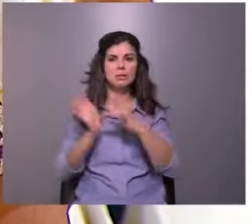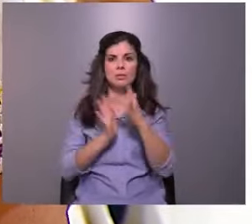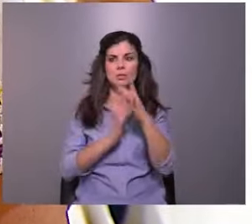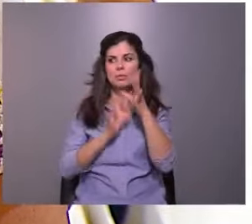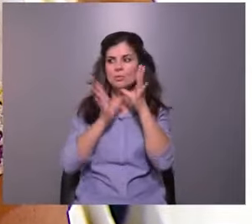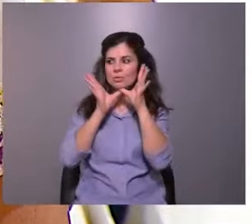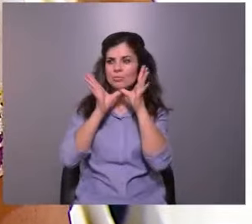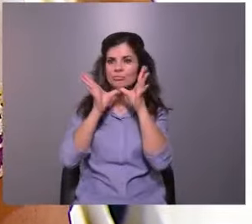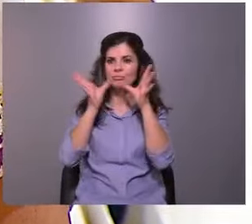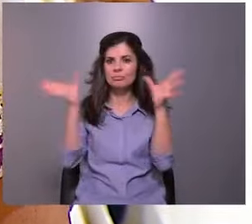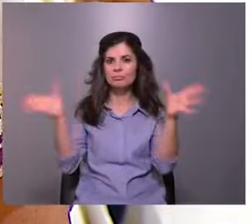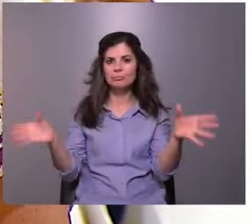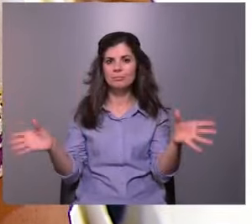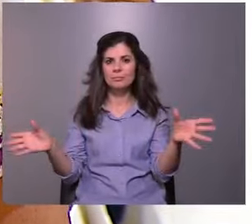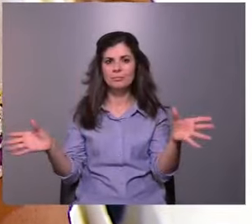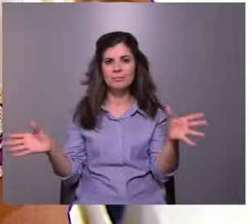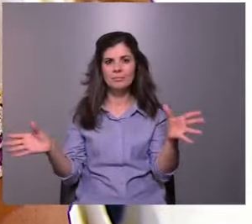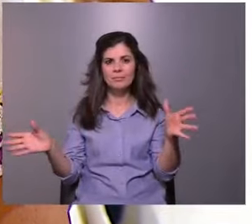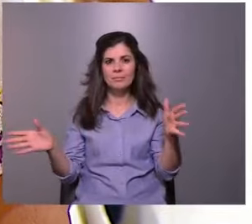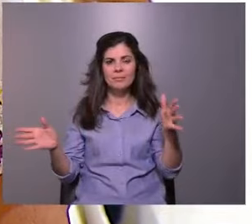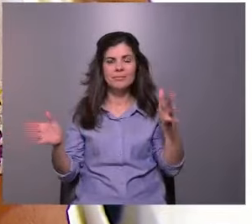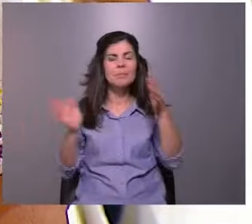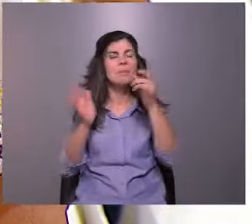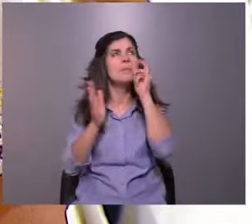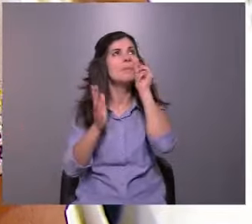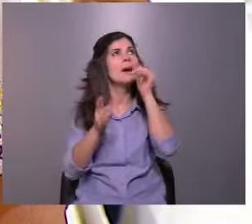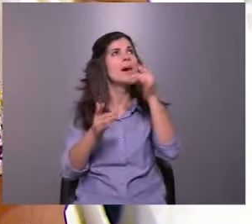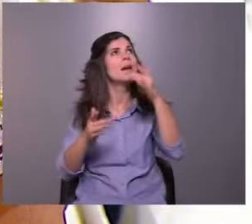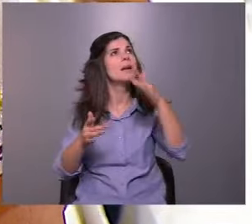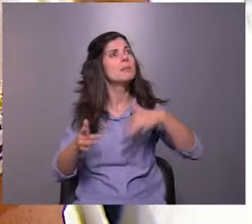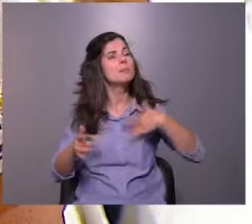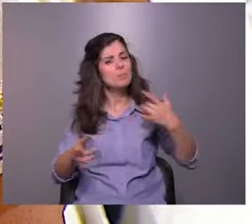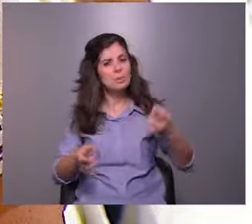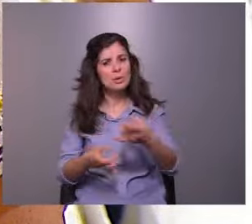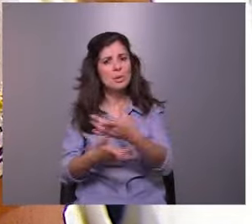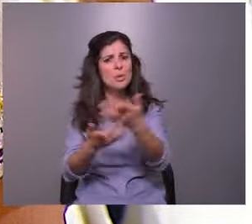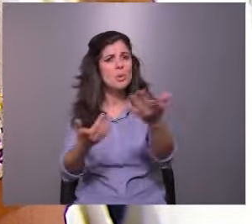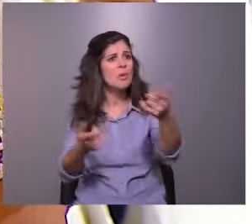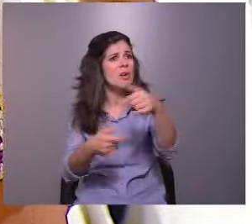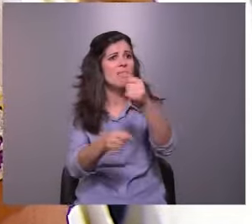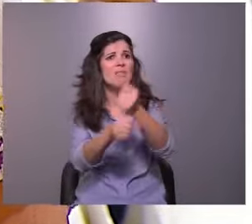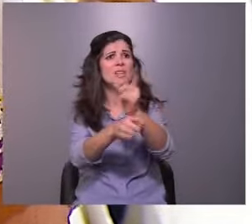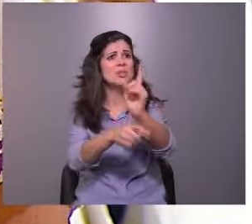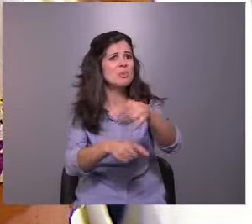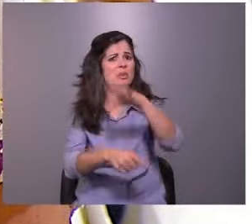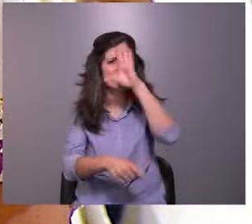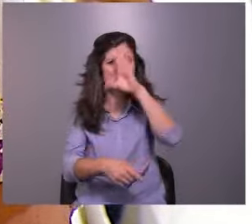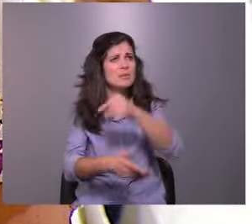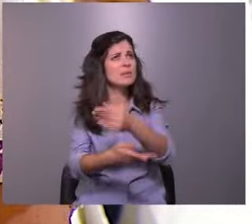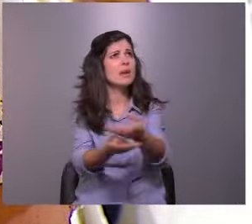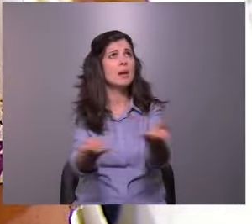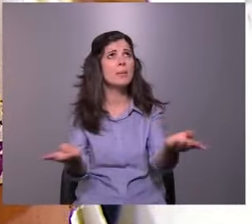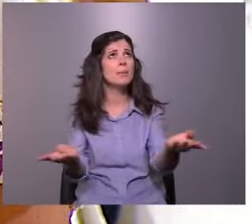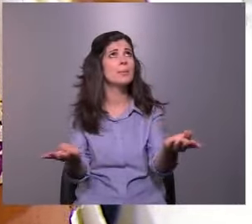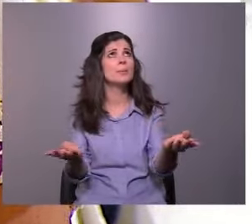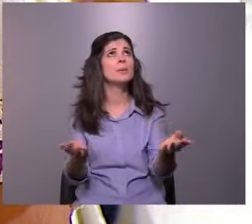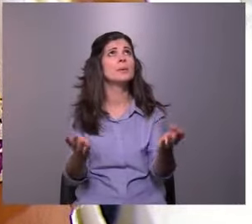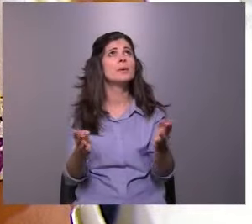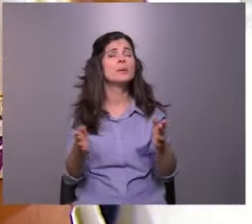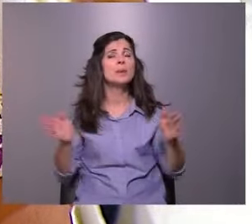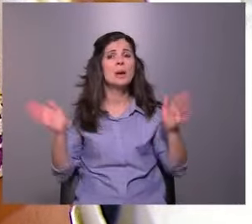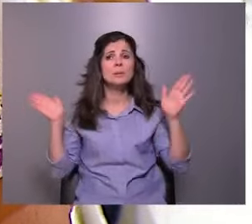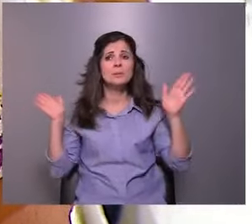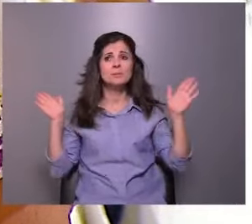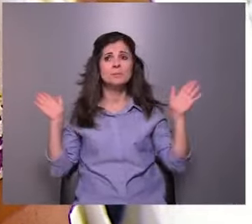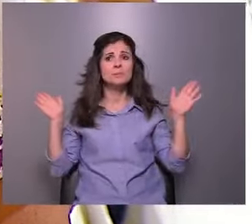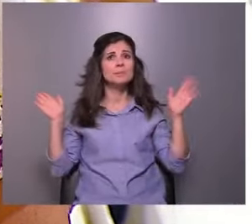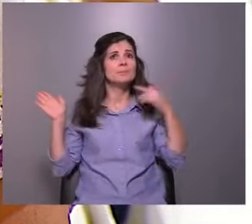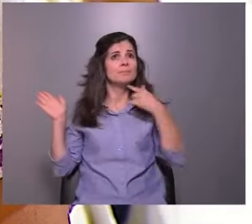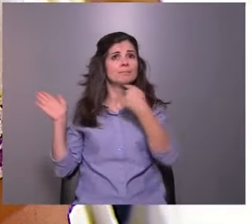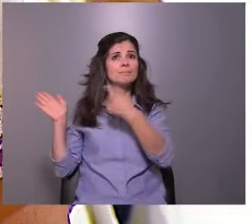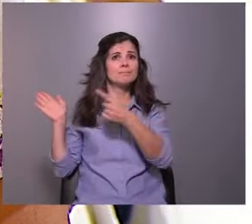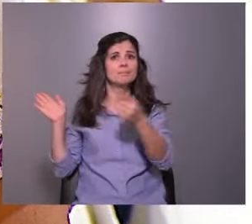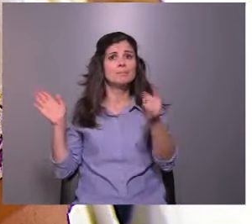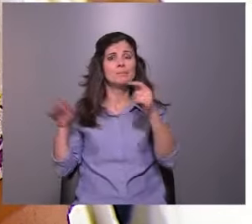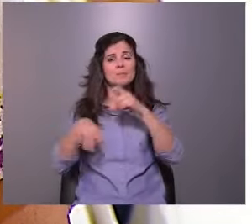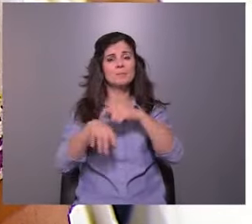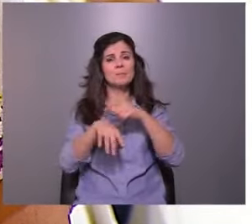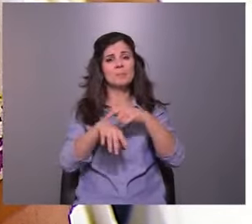Gdy przyszli na miejsce zwane czaszką, Krzyżowali tam Jego